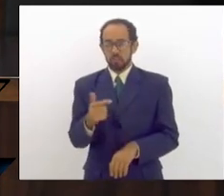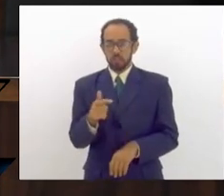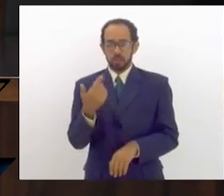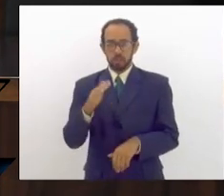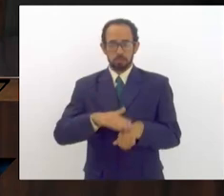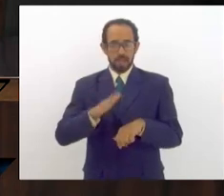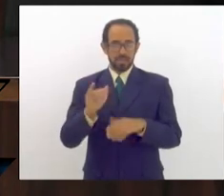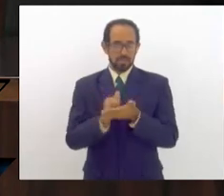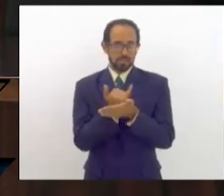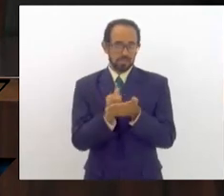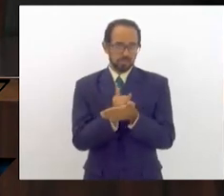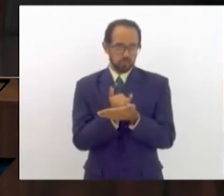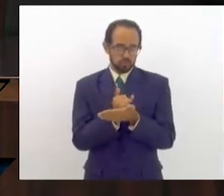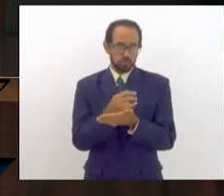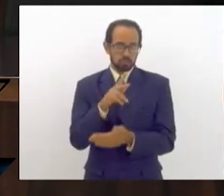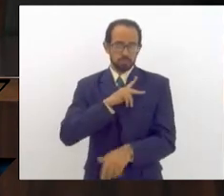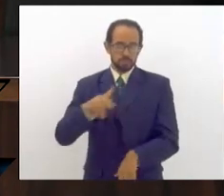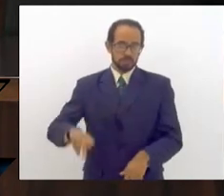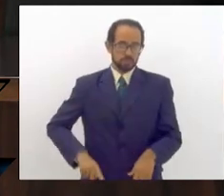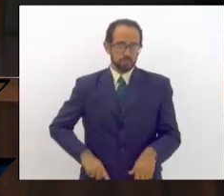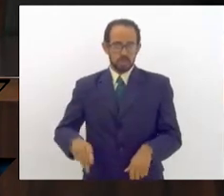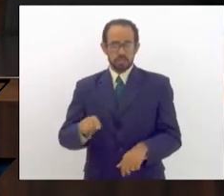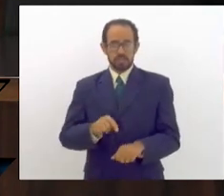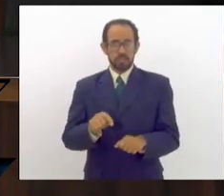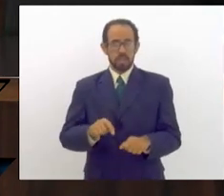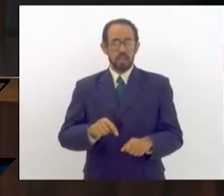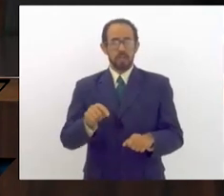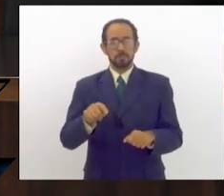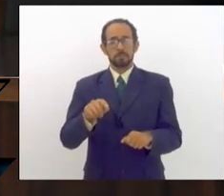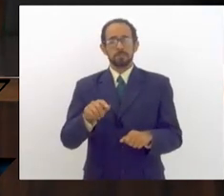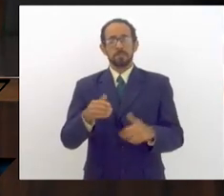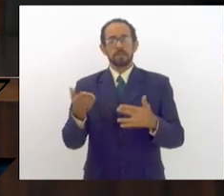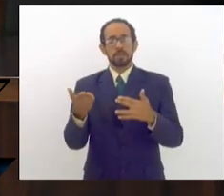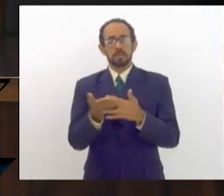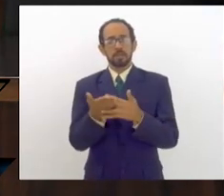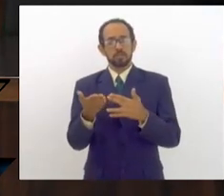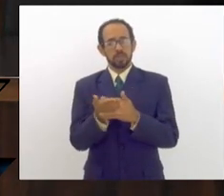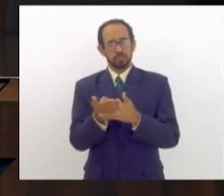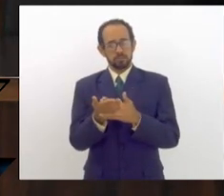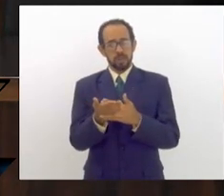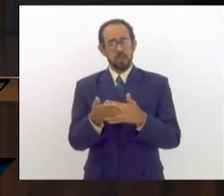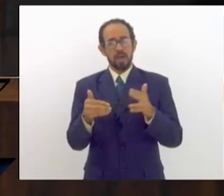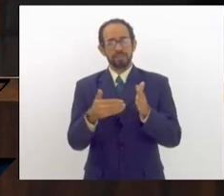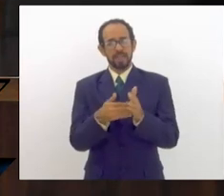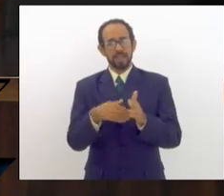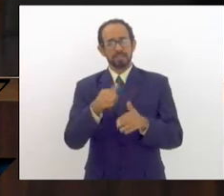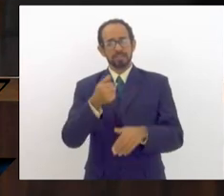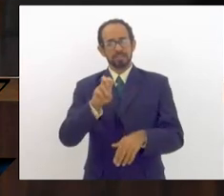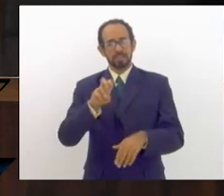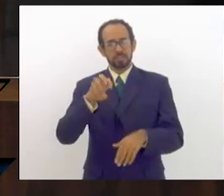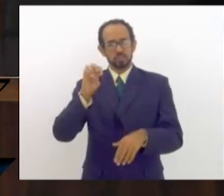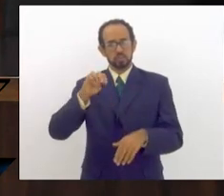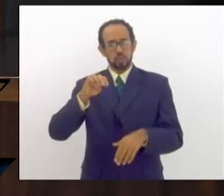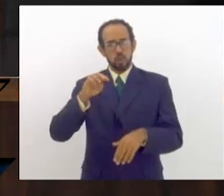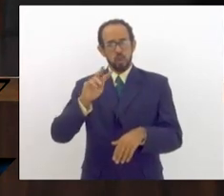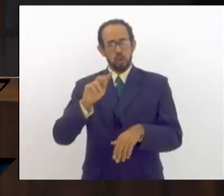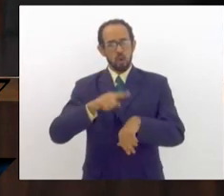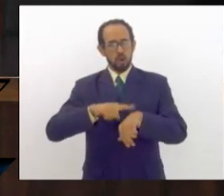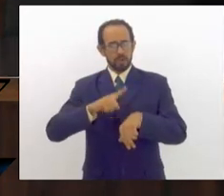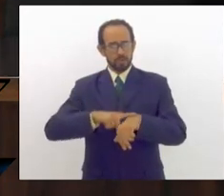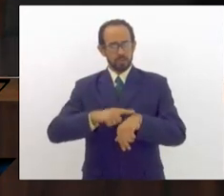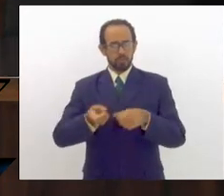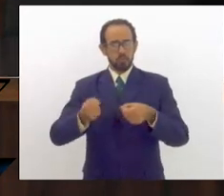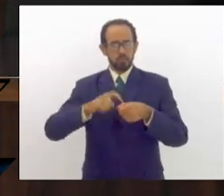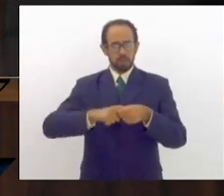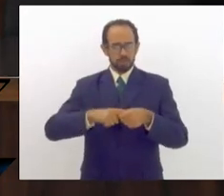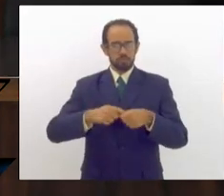mais oradores escritos a presidência suspende os trabalhos dessa sessão até às 15 horas quando retornaremos com a ordem